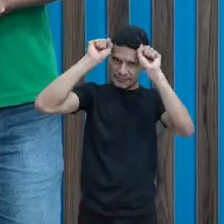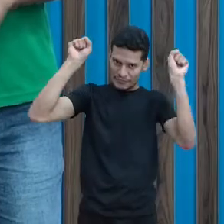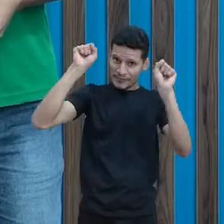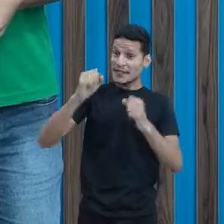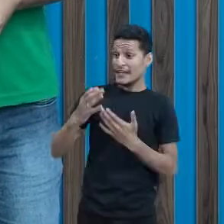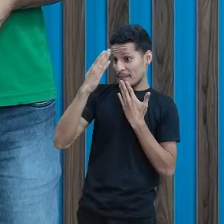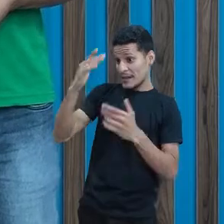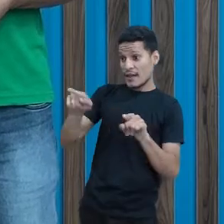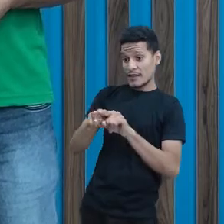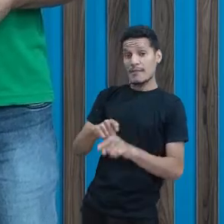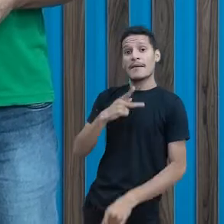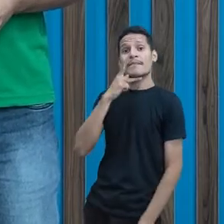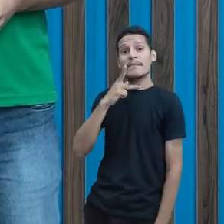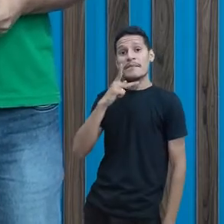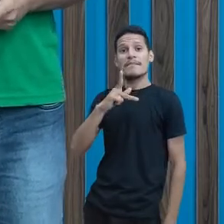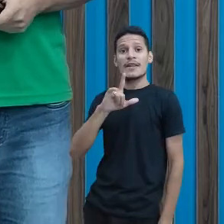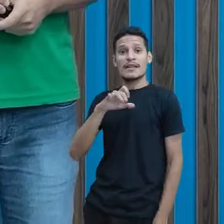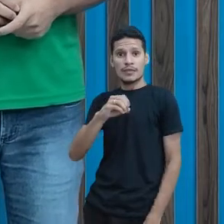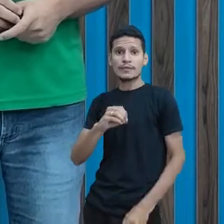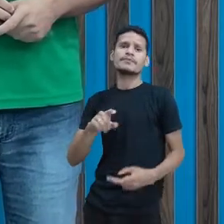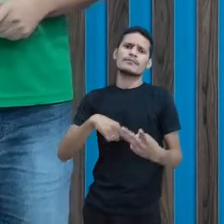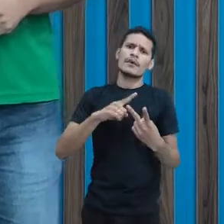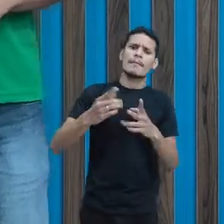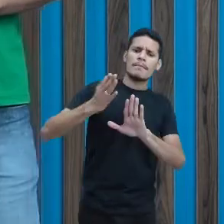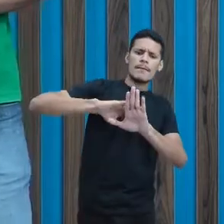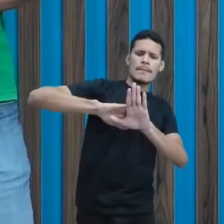também, Plínio. Né? Então, ó, o Davidson, o